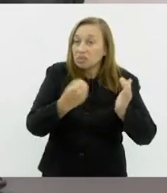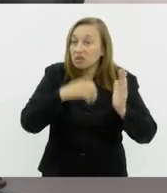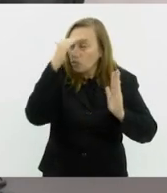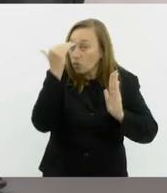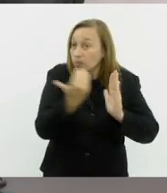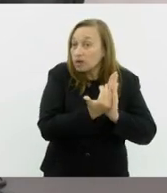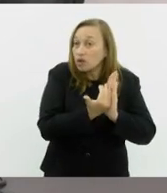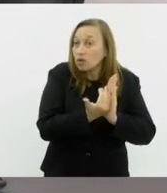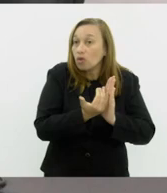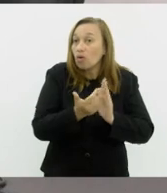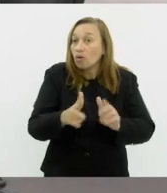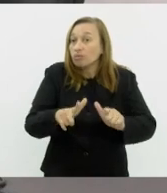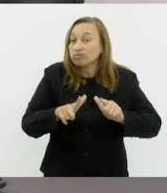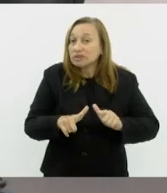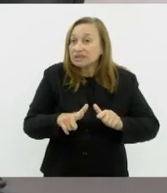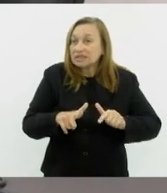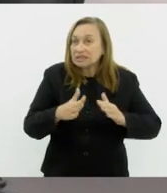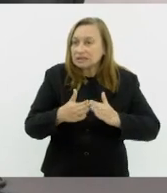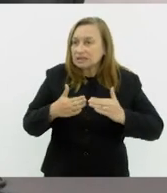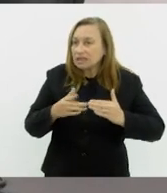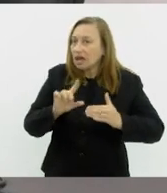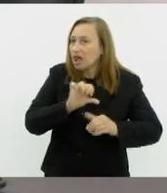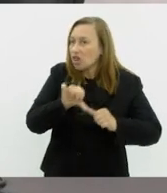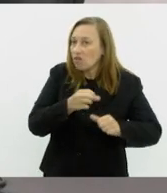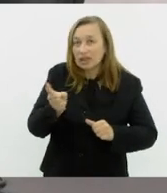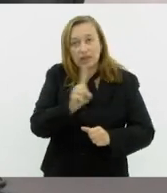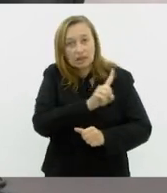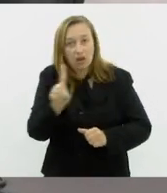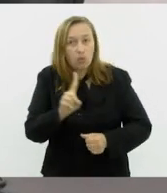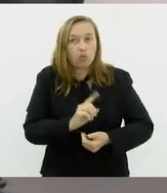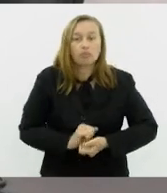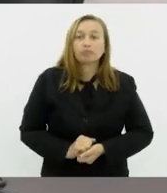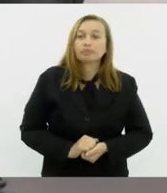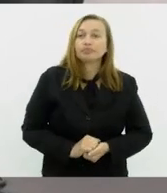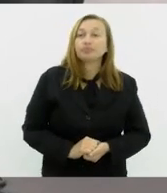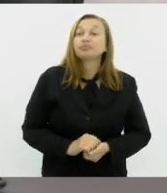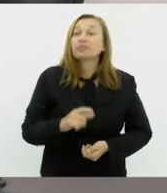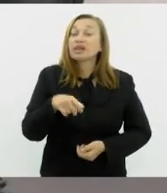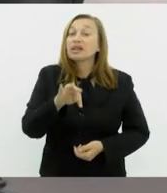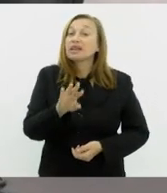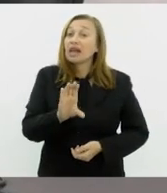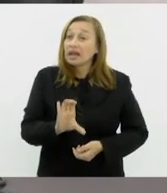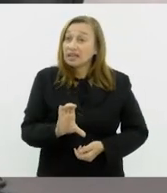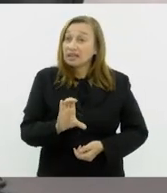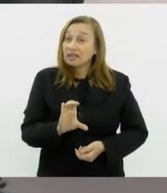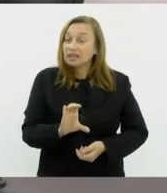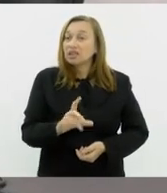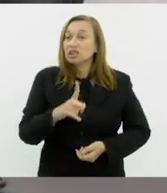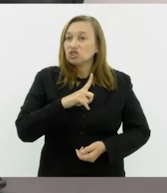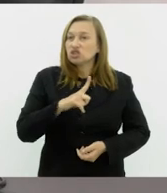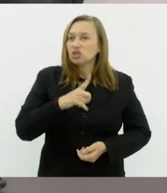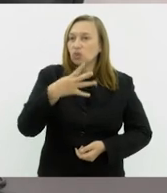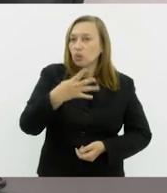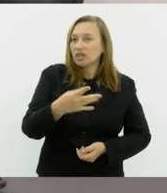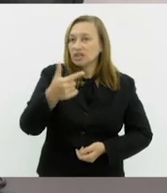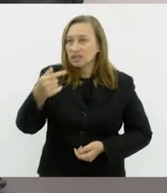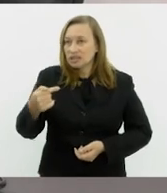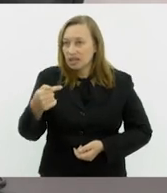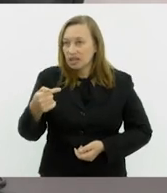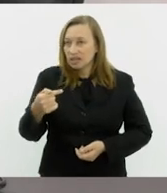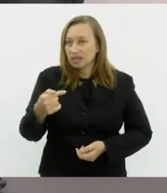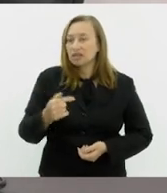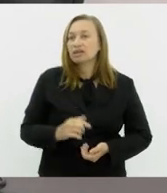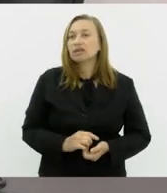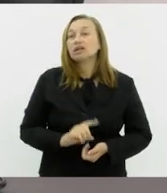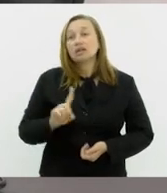senão a licença não seria renovada. Esse TAC tinha 47 pontos, depois de uma